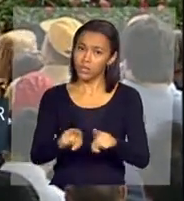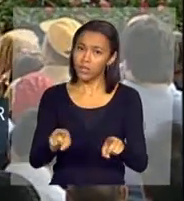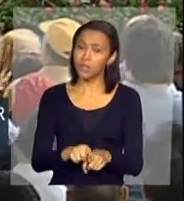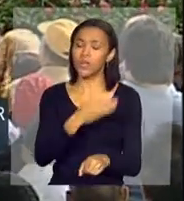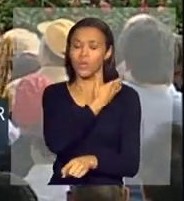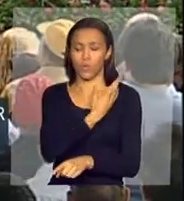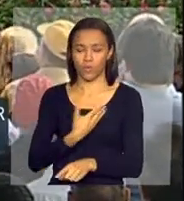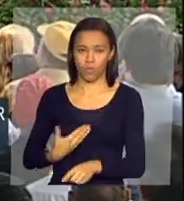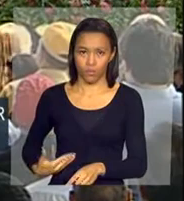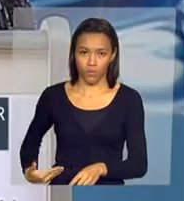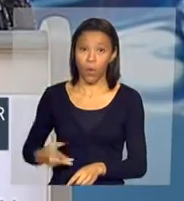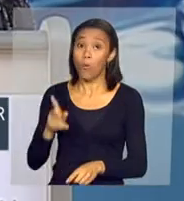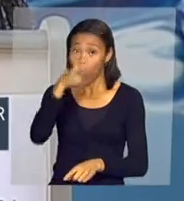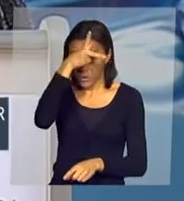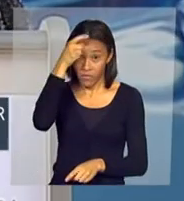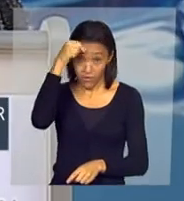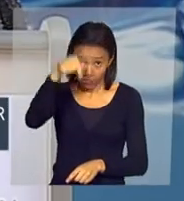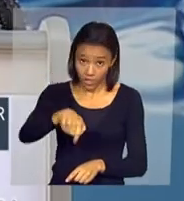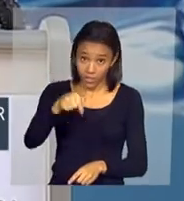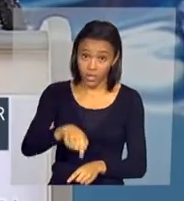Genesi.